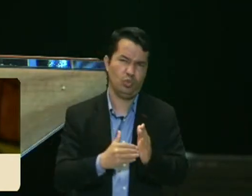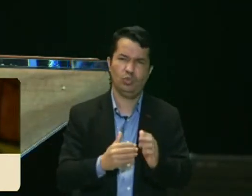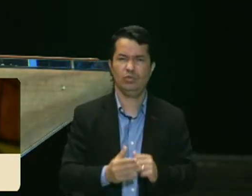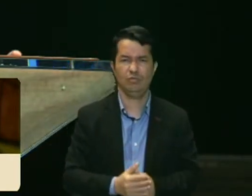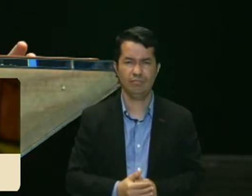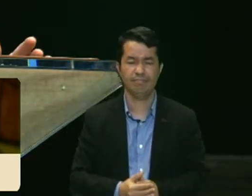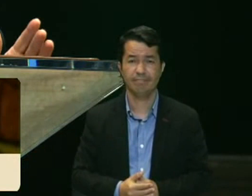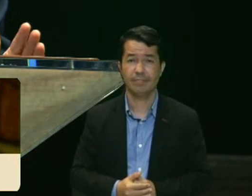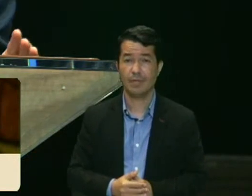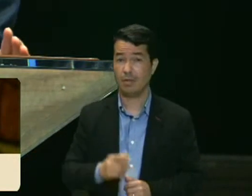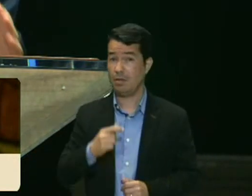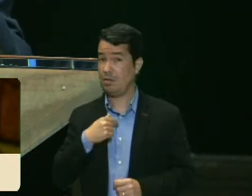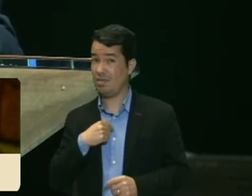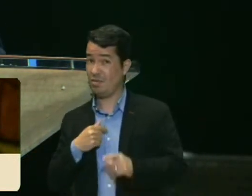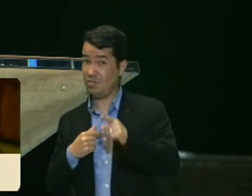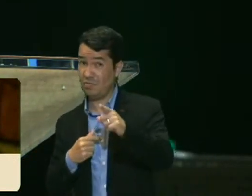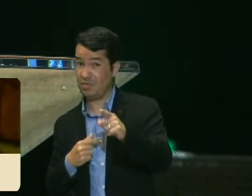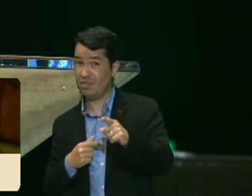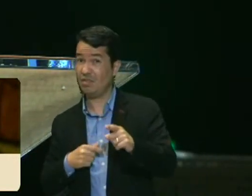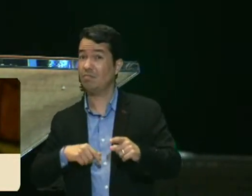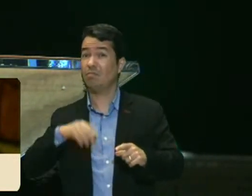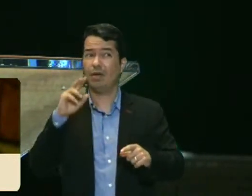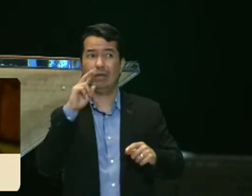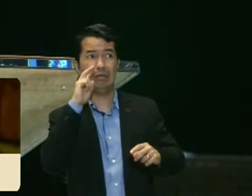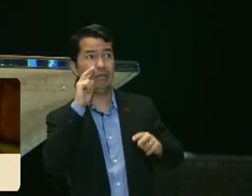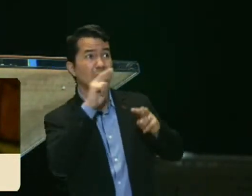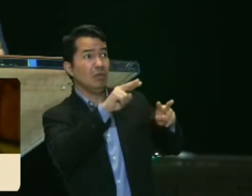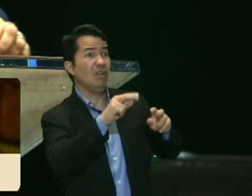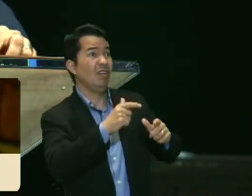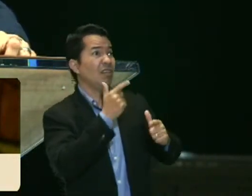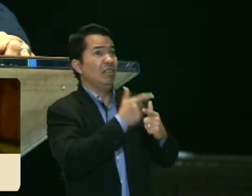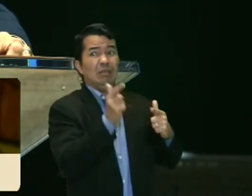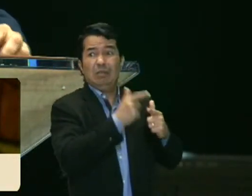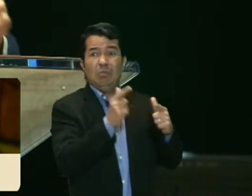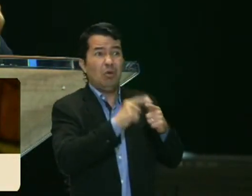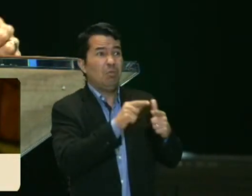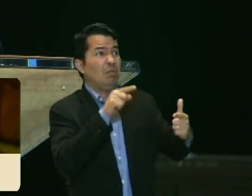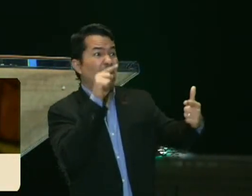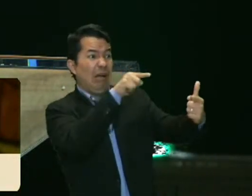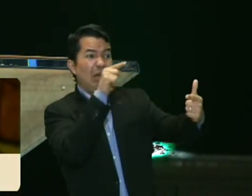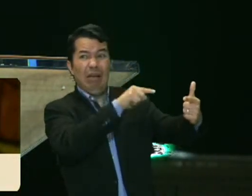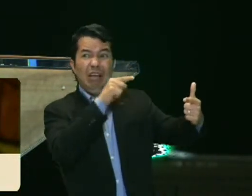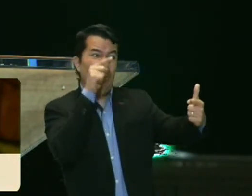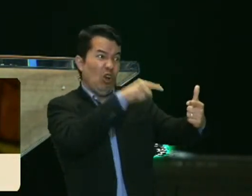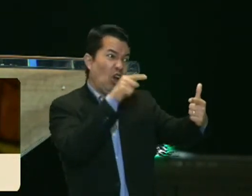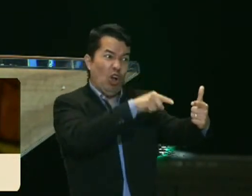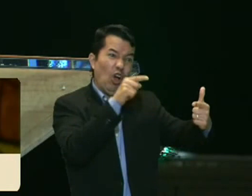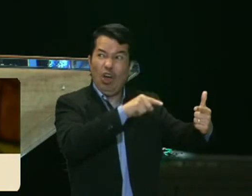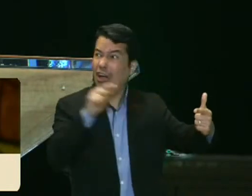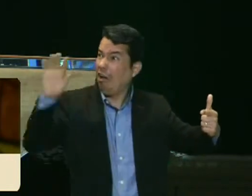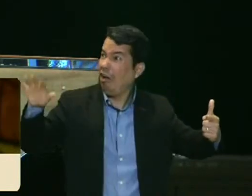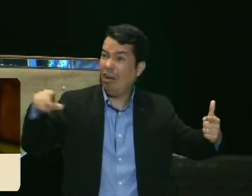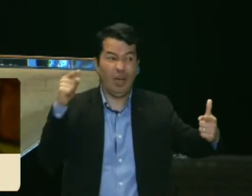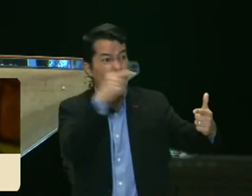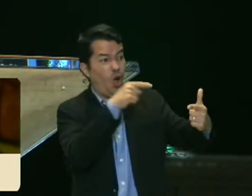valorizamos muito mais a tempestade do que aquele que tem poder para